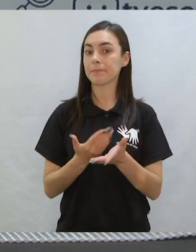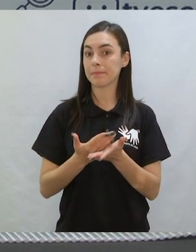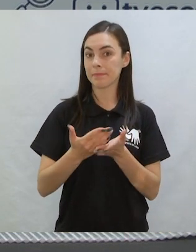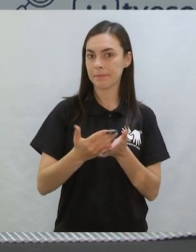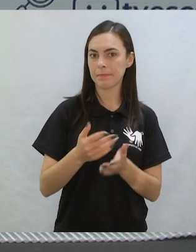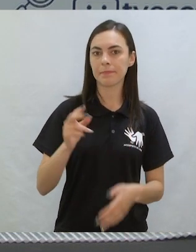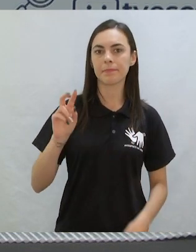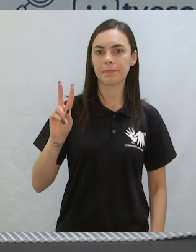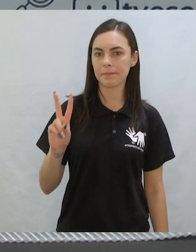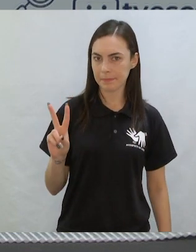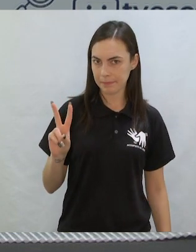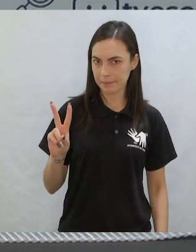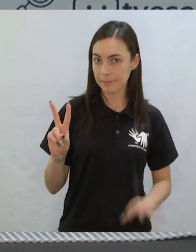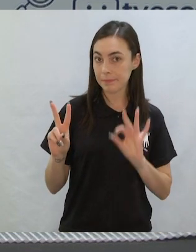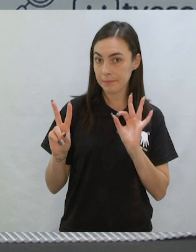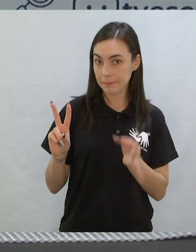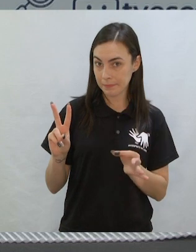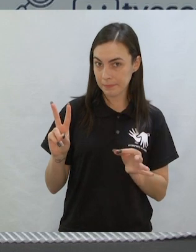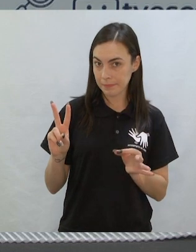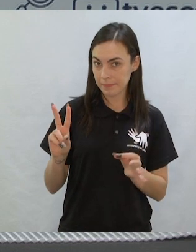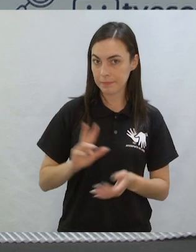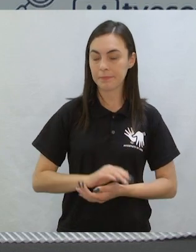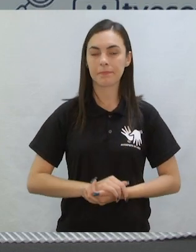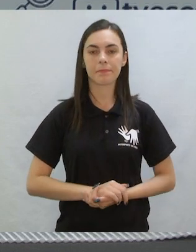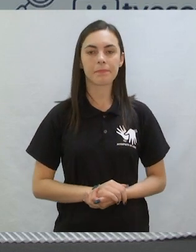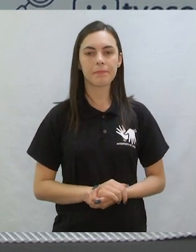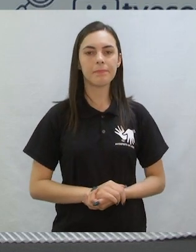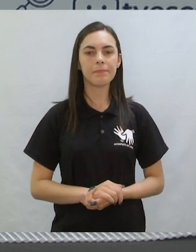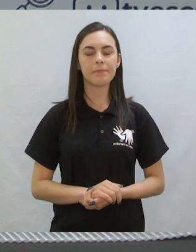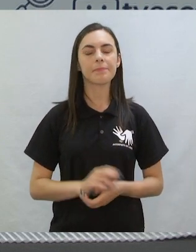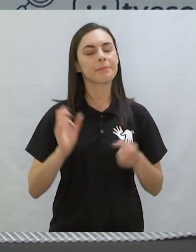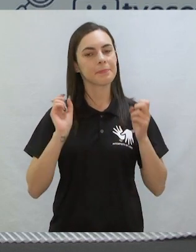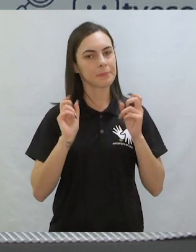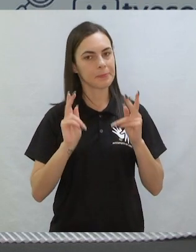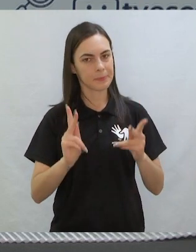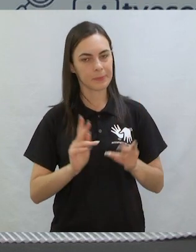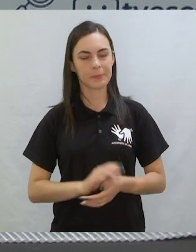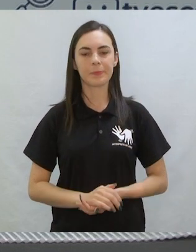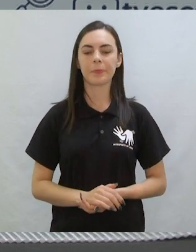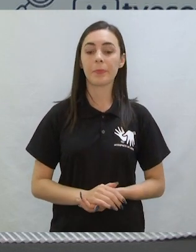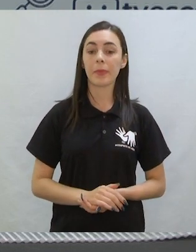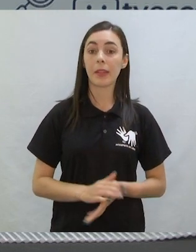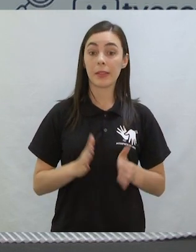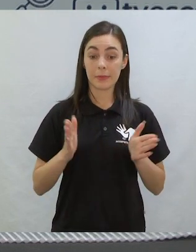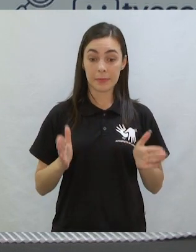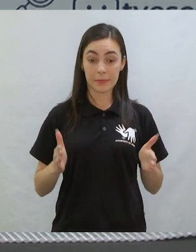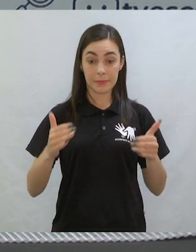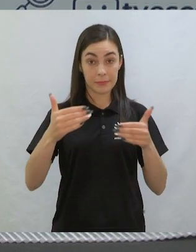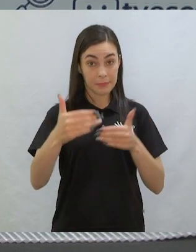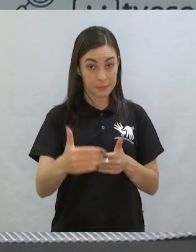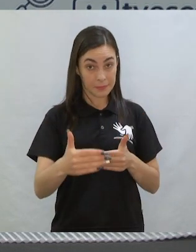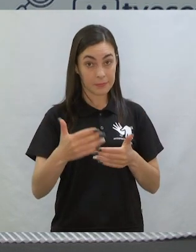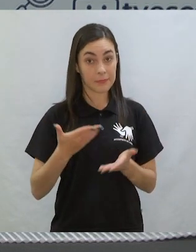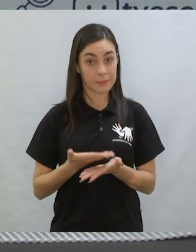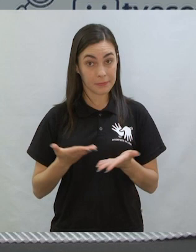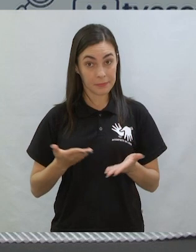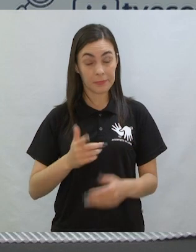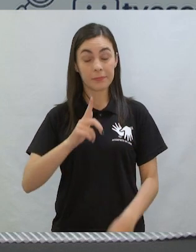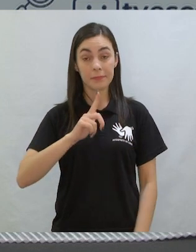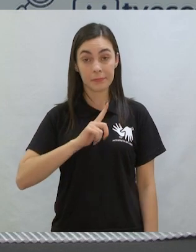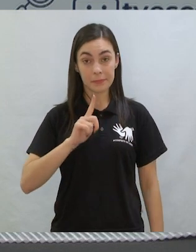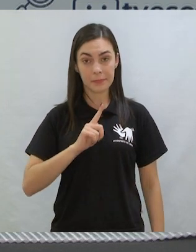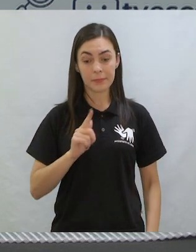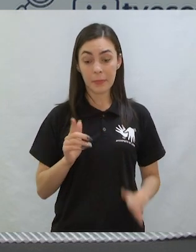voluntária começa com a letra V, não é isso? Muito bem. Então, aqui nós temos